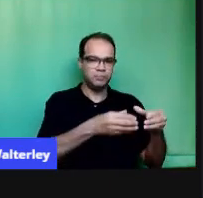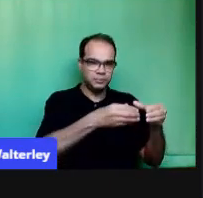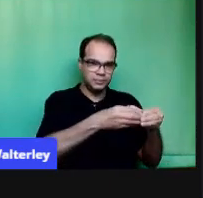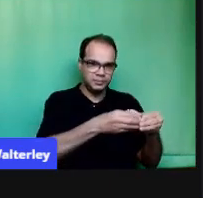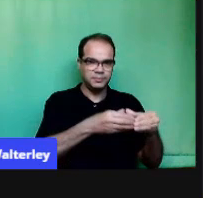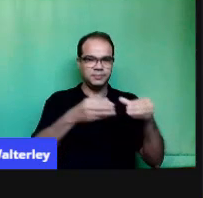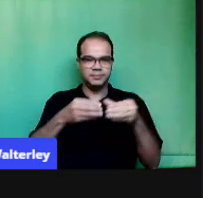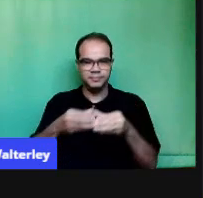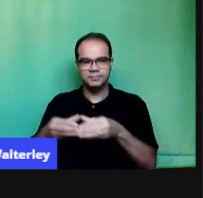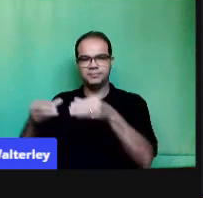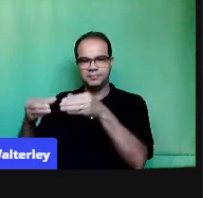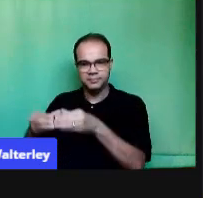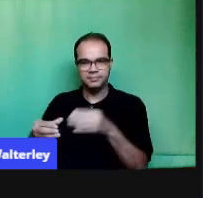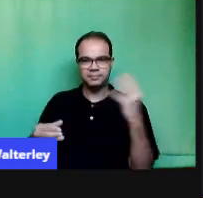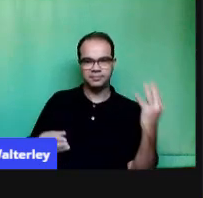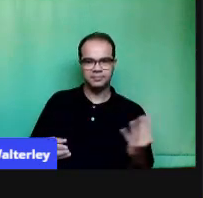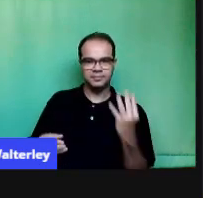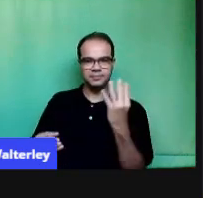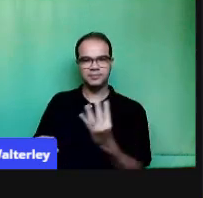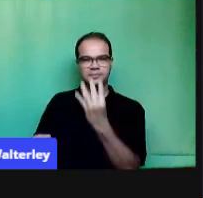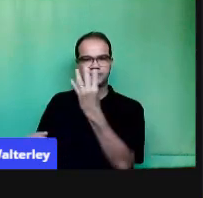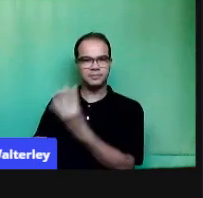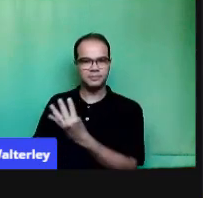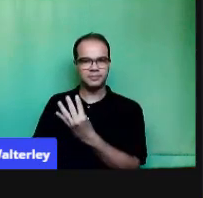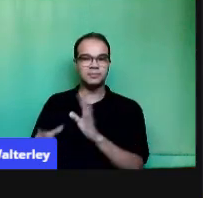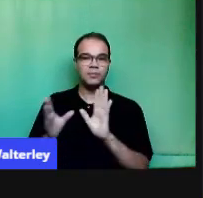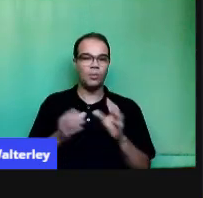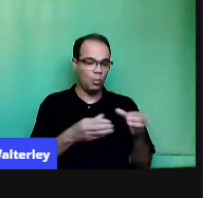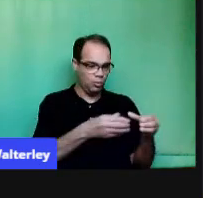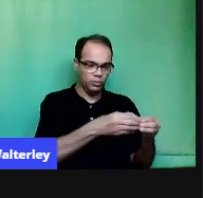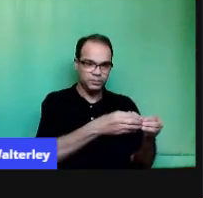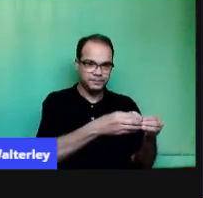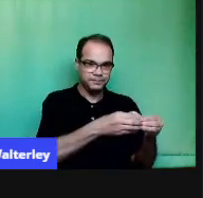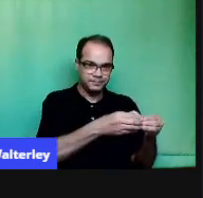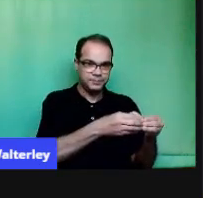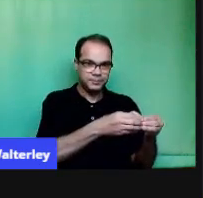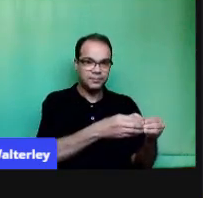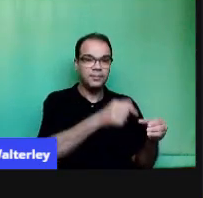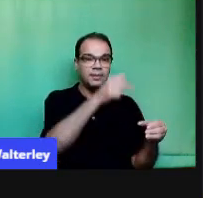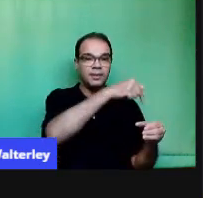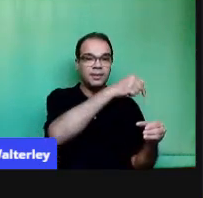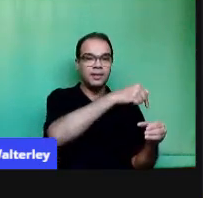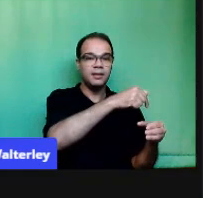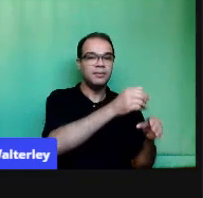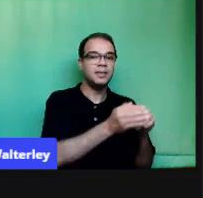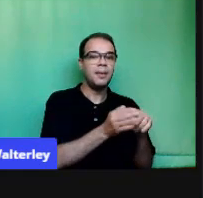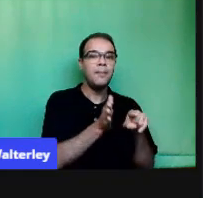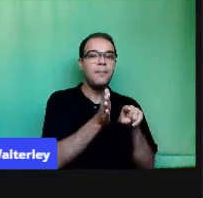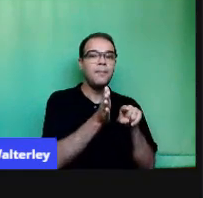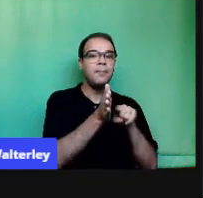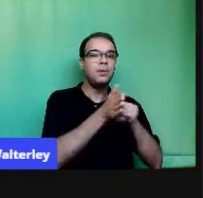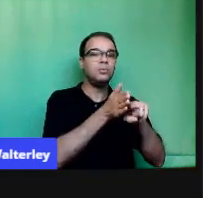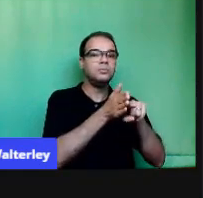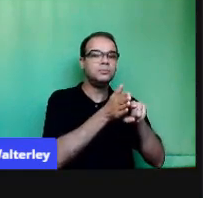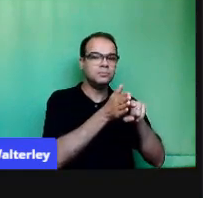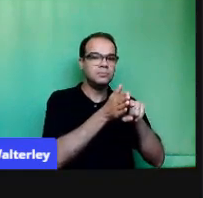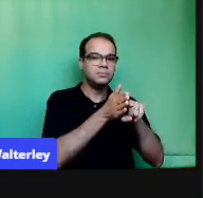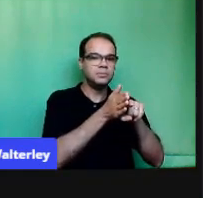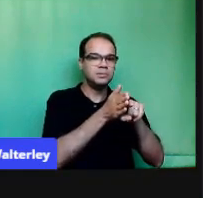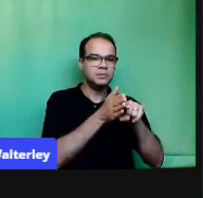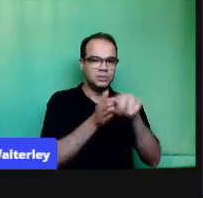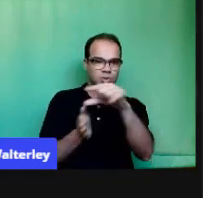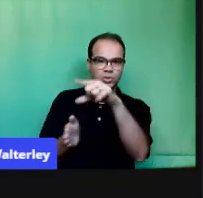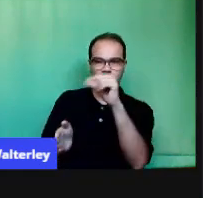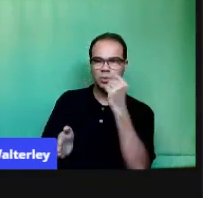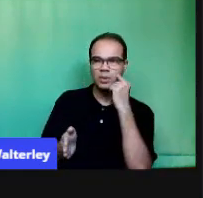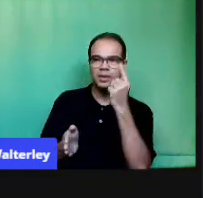vamos abordar isso, então? Dentro de cada grupo, nós iremos deixar perguntas referente ao assunto escolhido pelos